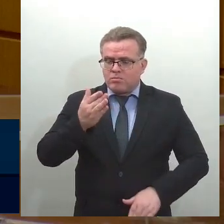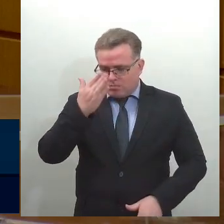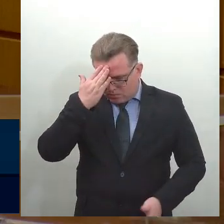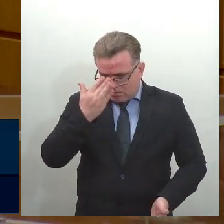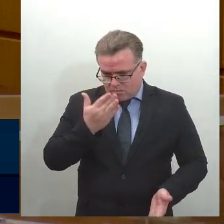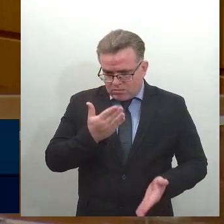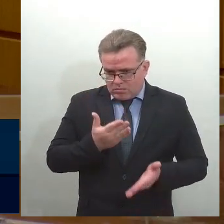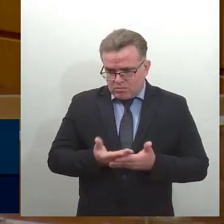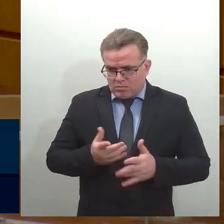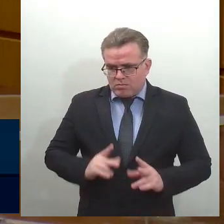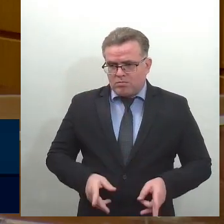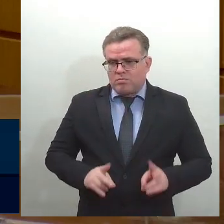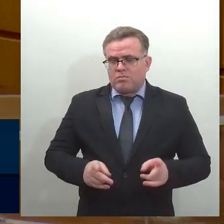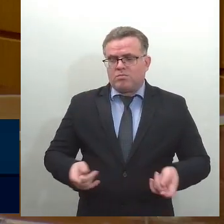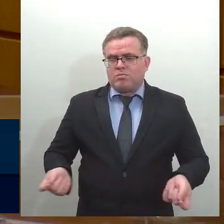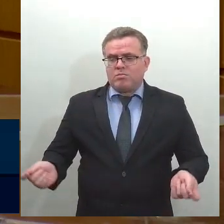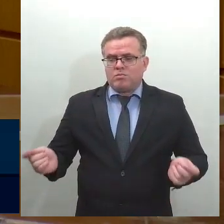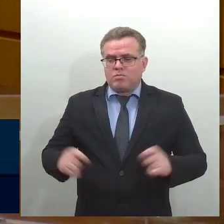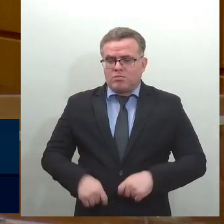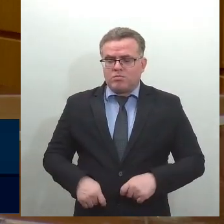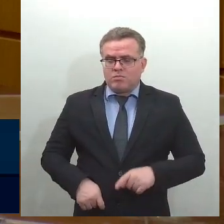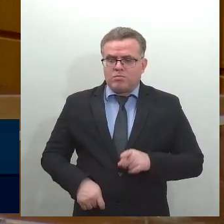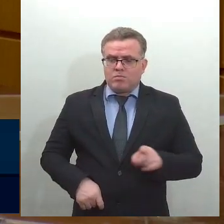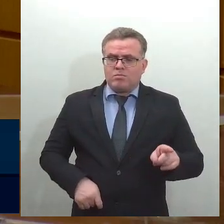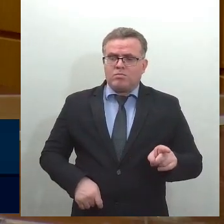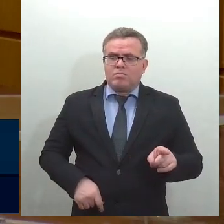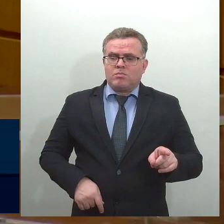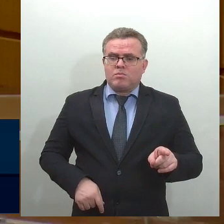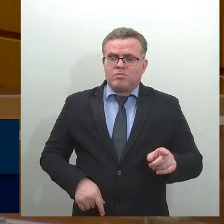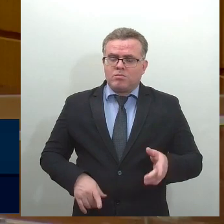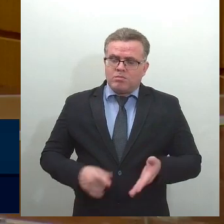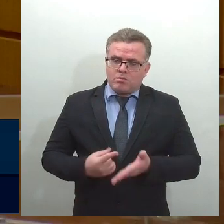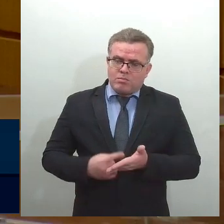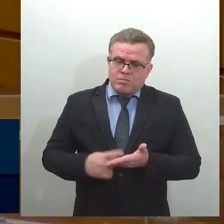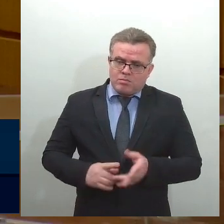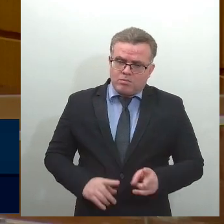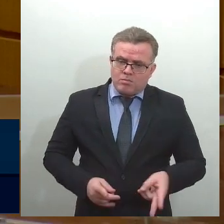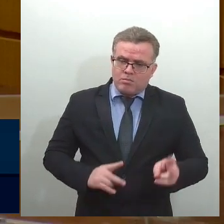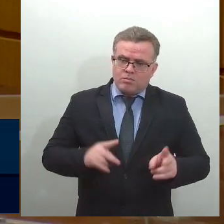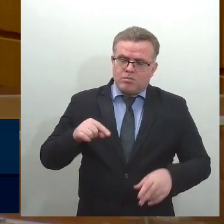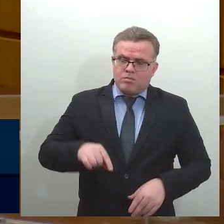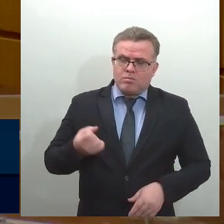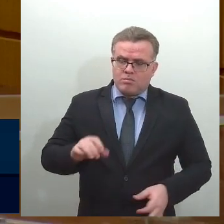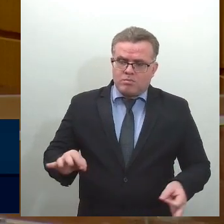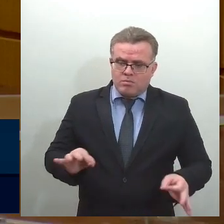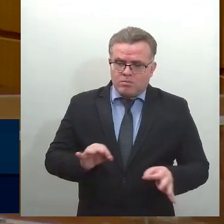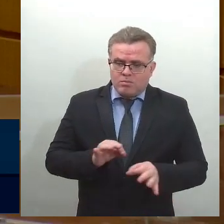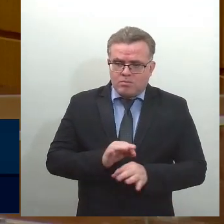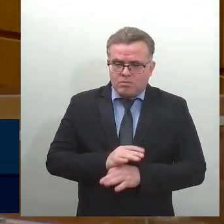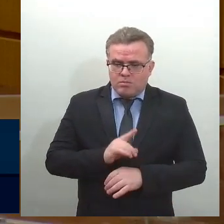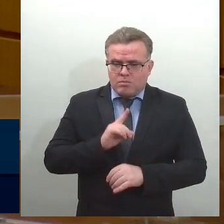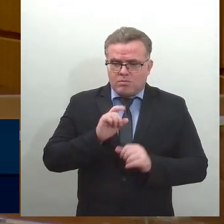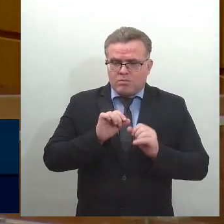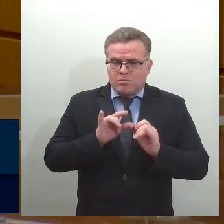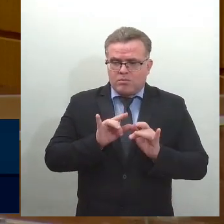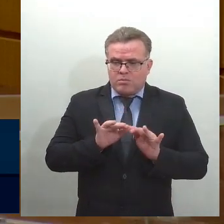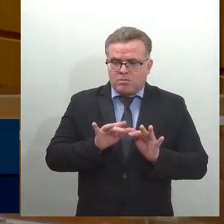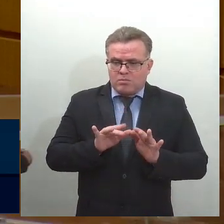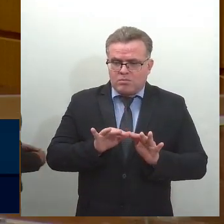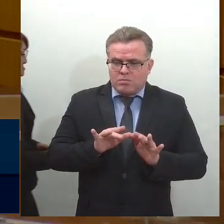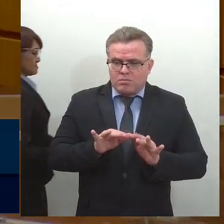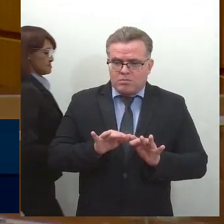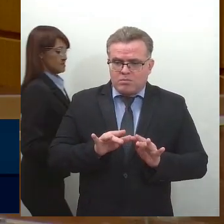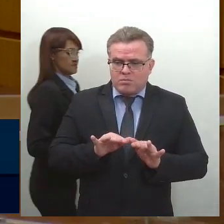competência e compromisso com o nosso estado. E que Deus abençoe esses dias que você irá, que